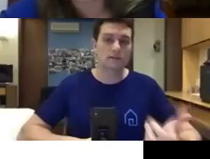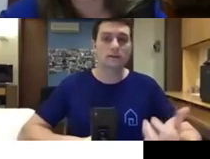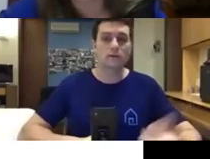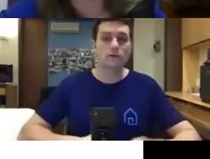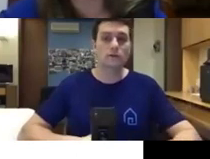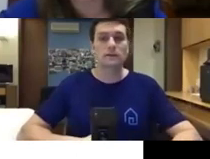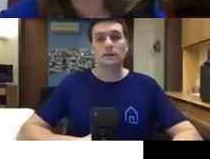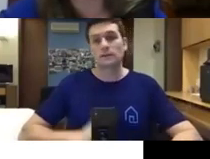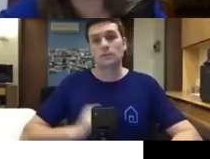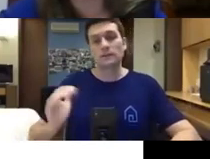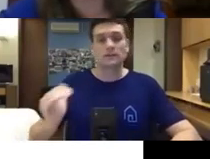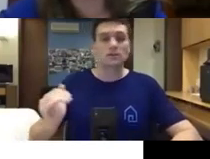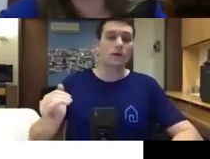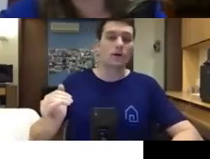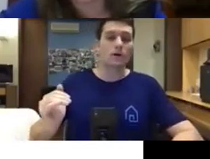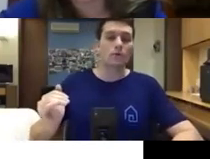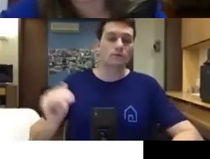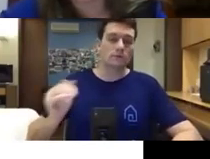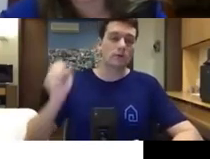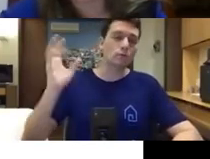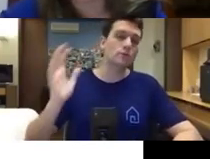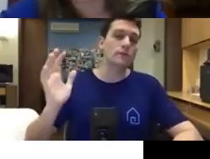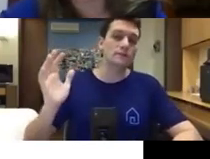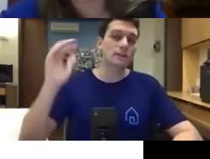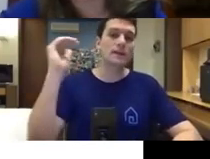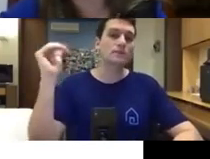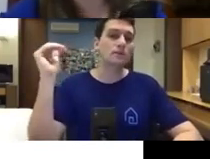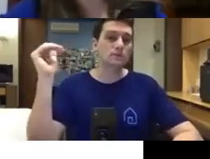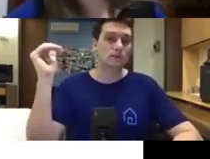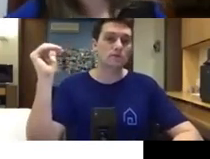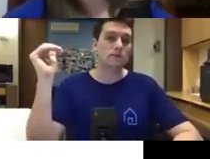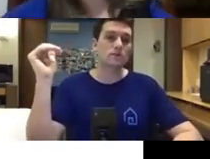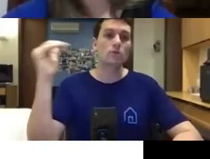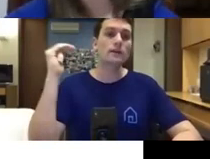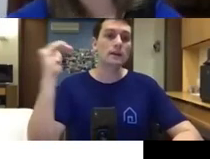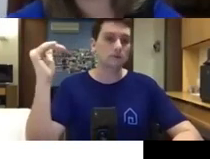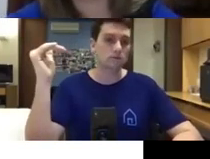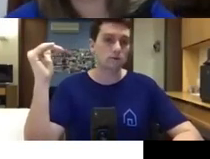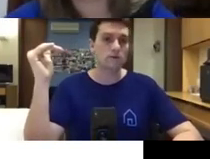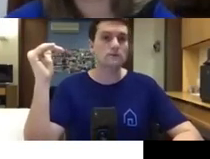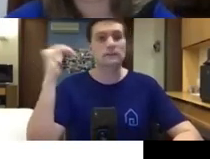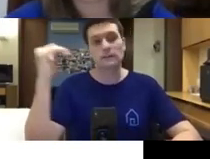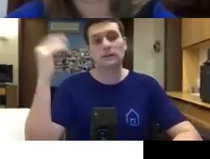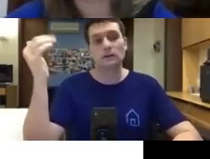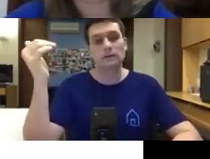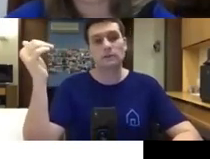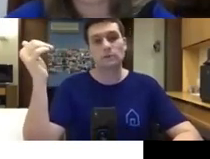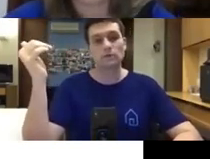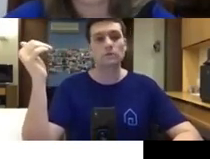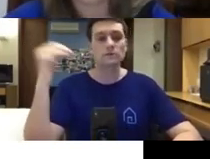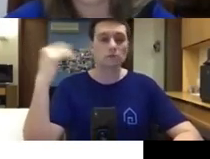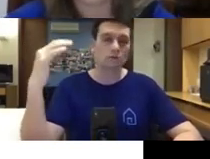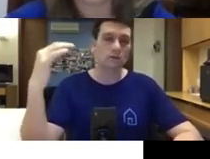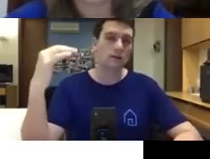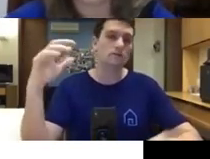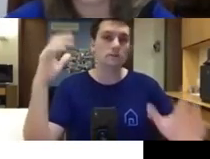slides anteriores. Depende, se deu um número de referência de 500 graus Celsius, né? Chegou em 500, você tem que ter uma análise mais profunda. Mas